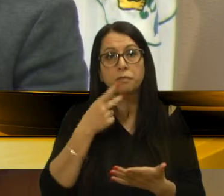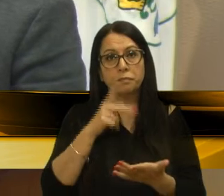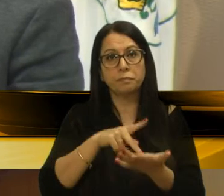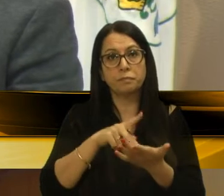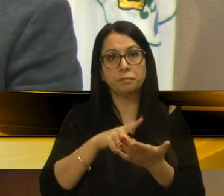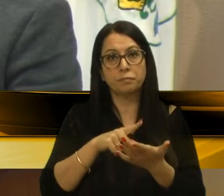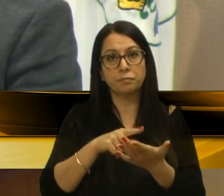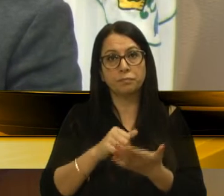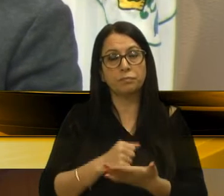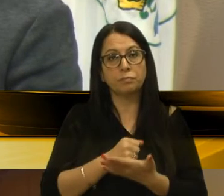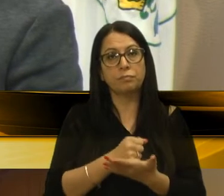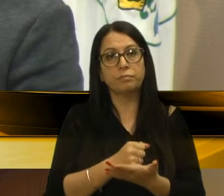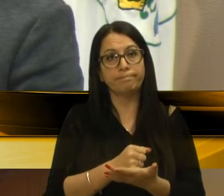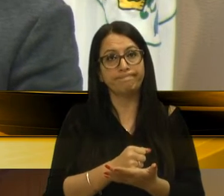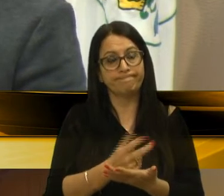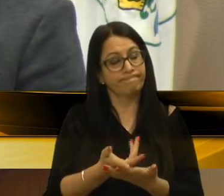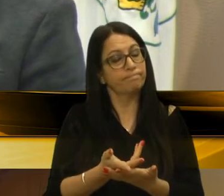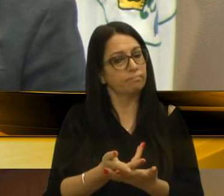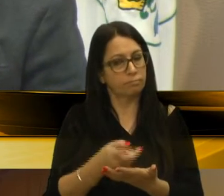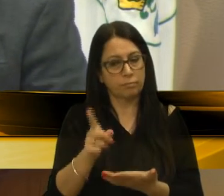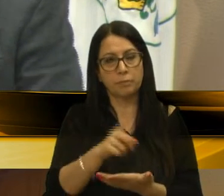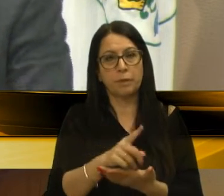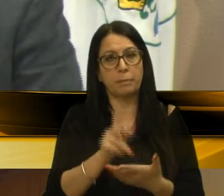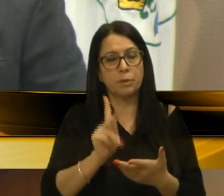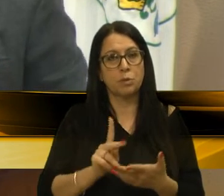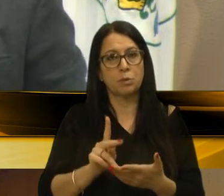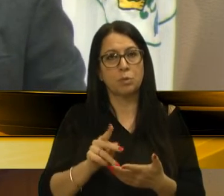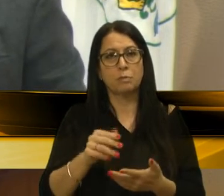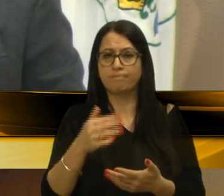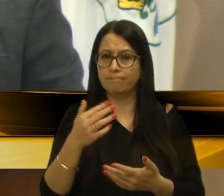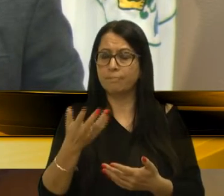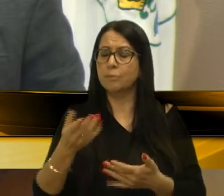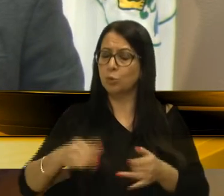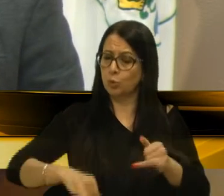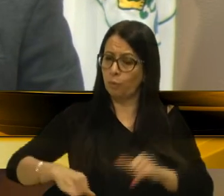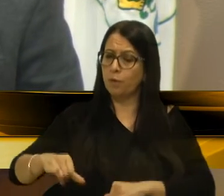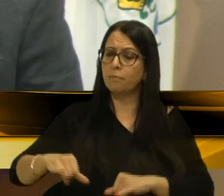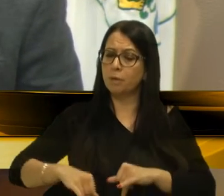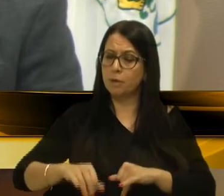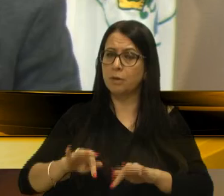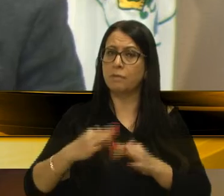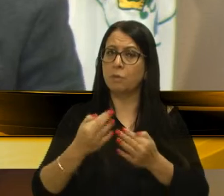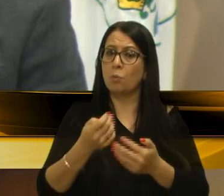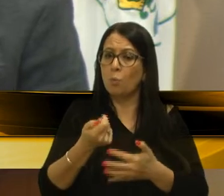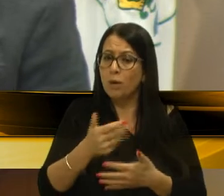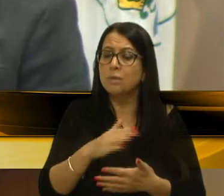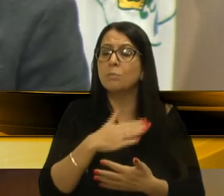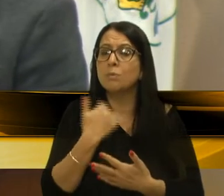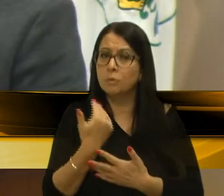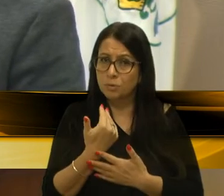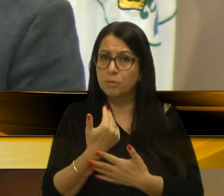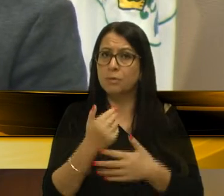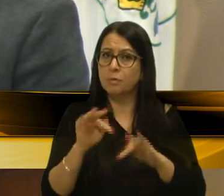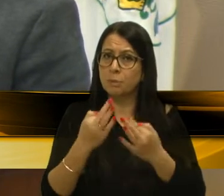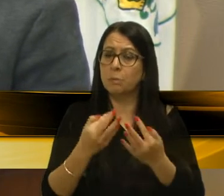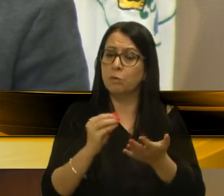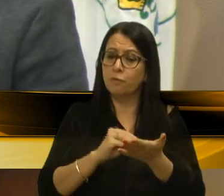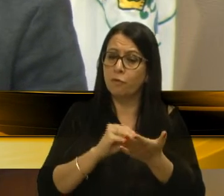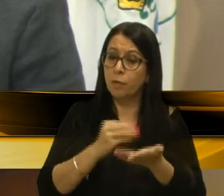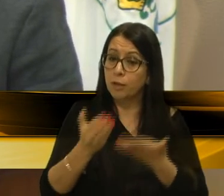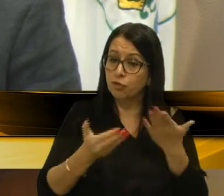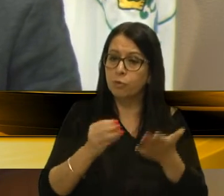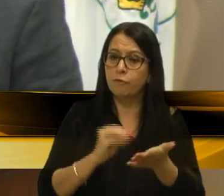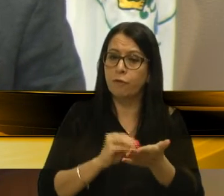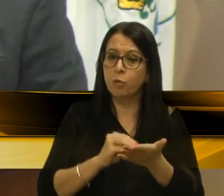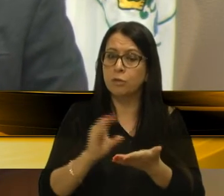solidarizo a dor dessas pessoas que estão com seus familiares prestes a morrer por falta de atendimento por falta de